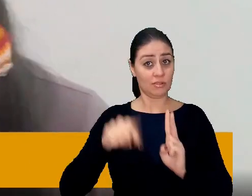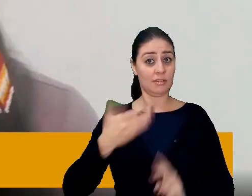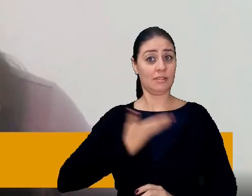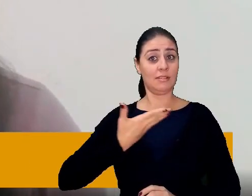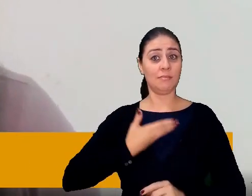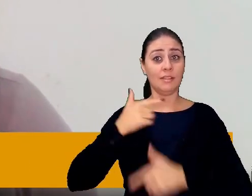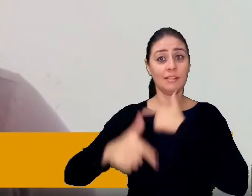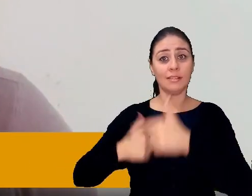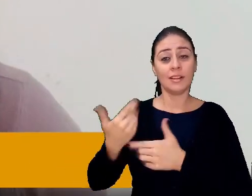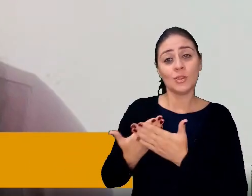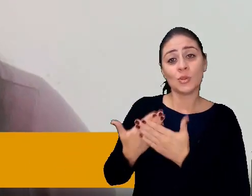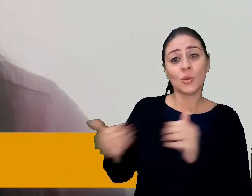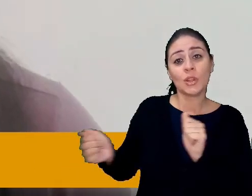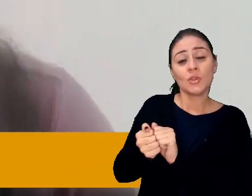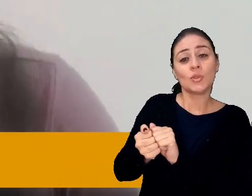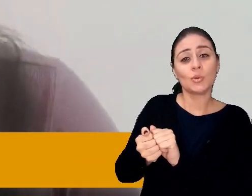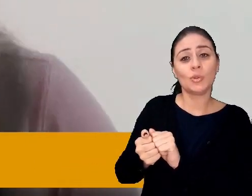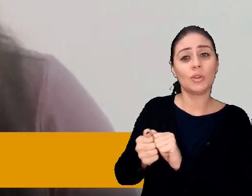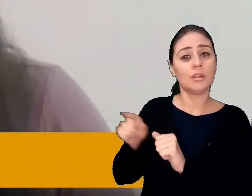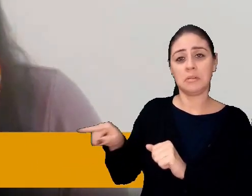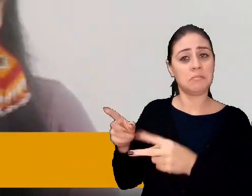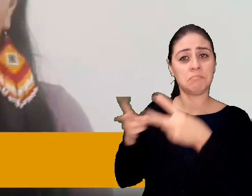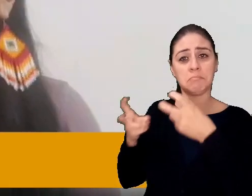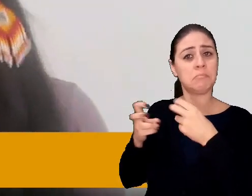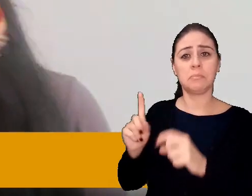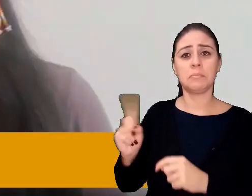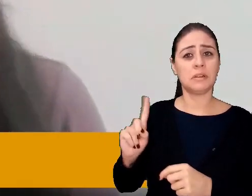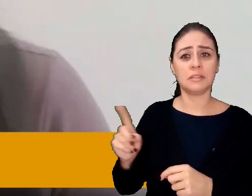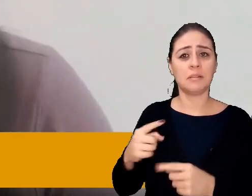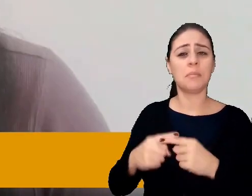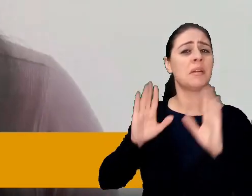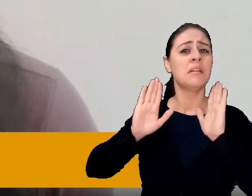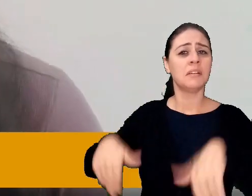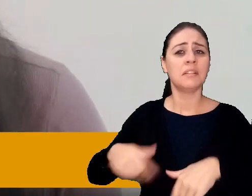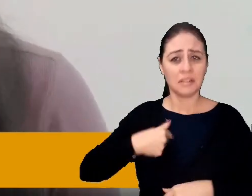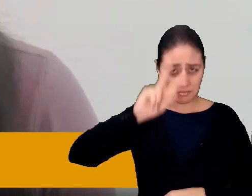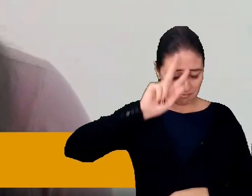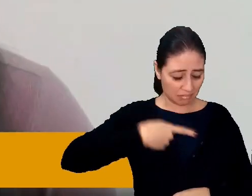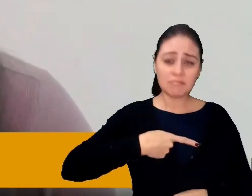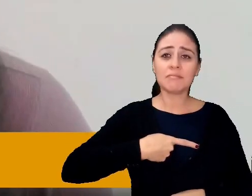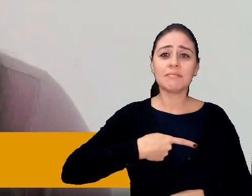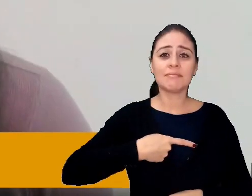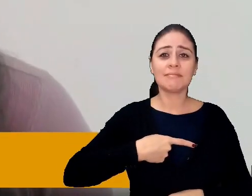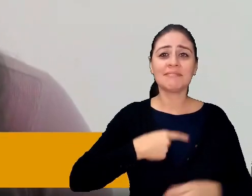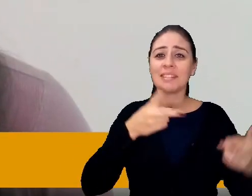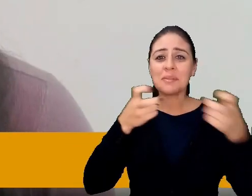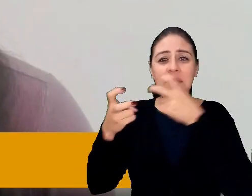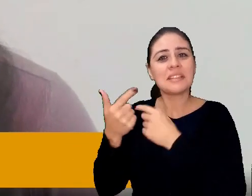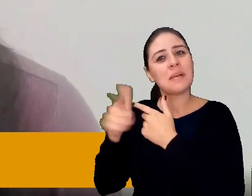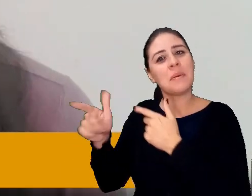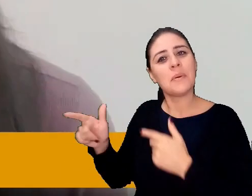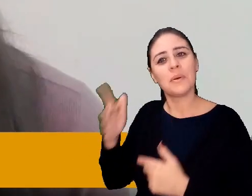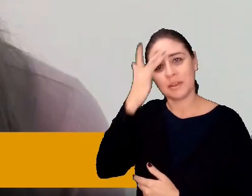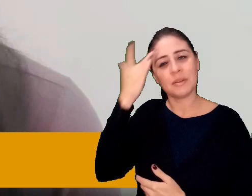E eles não prestam atenção nisso porque eles não prestam atenção nos outros, eles só prestam atenção neles, né? Então,